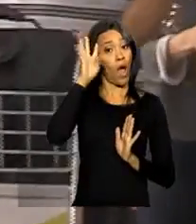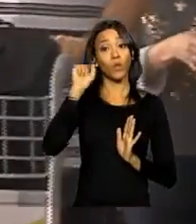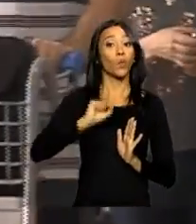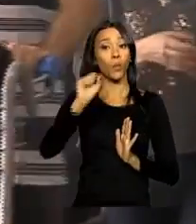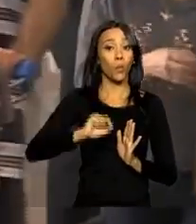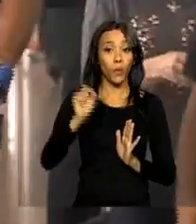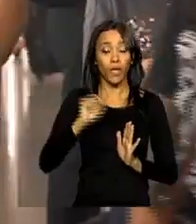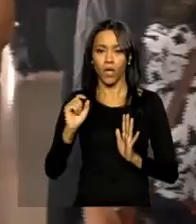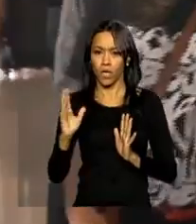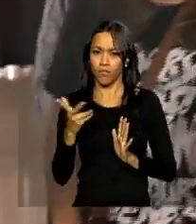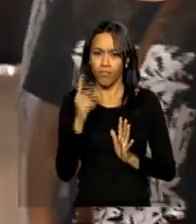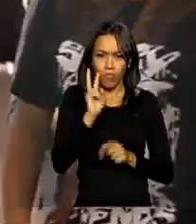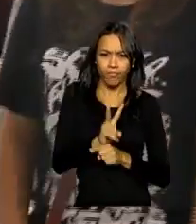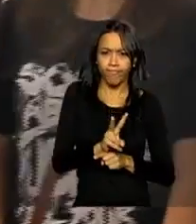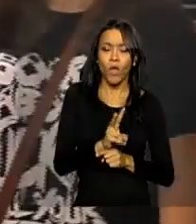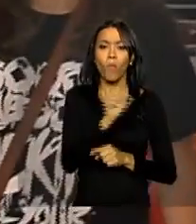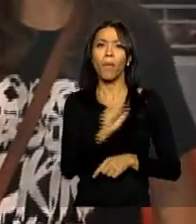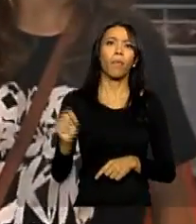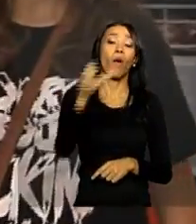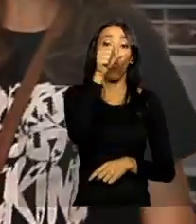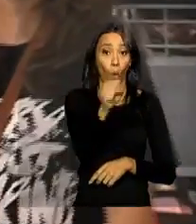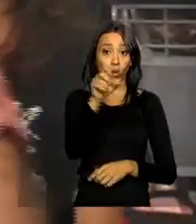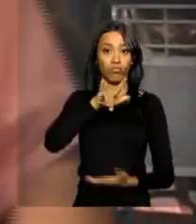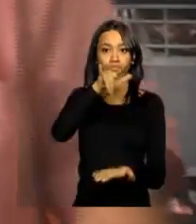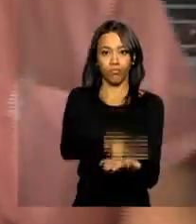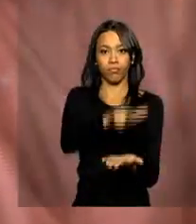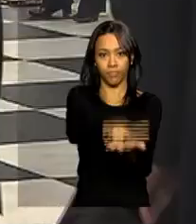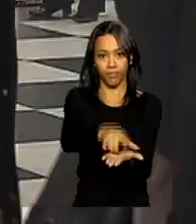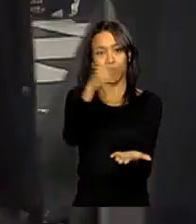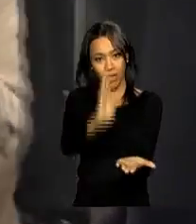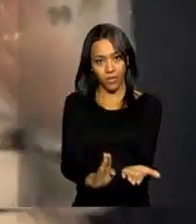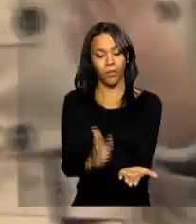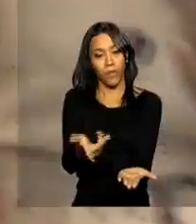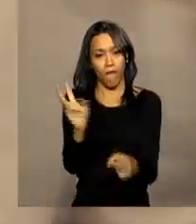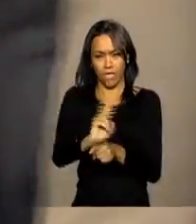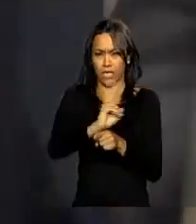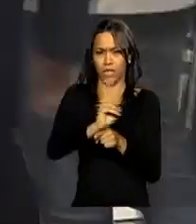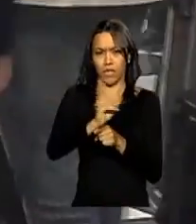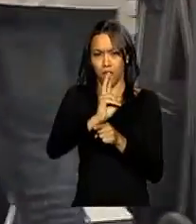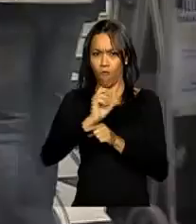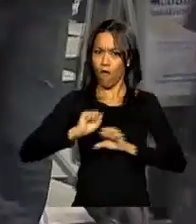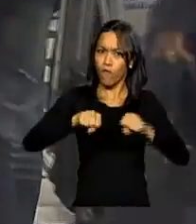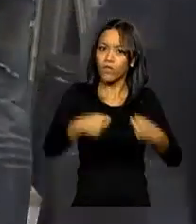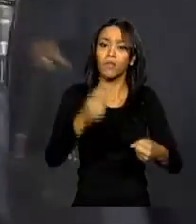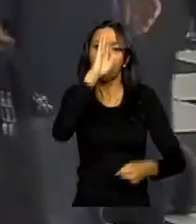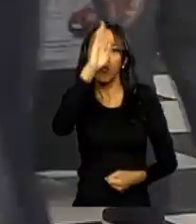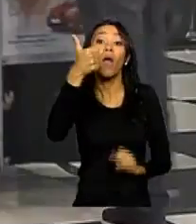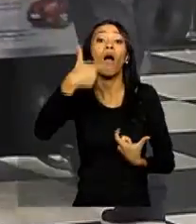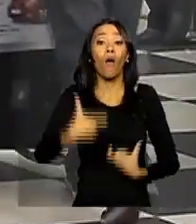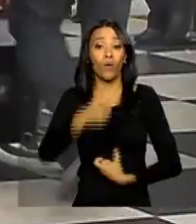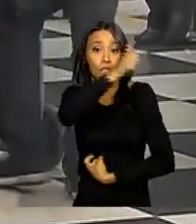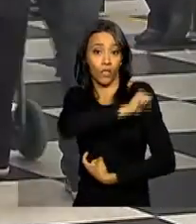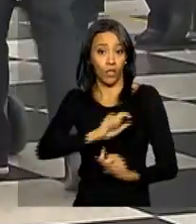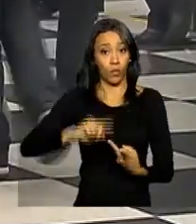operação carnaval nos oito aeroportos mais movimentados do país a fiscalização foi reforçada principalmente nos terminais